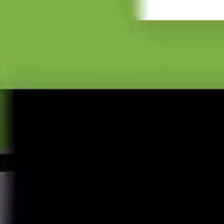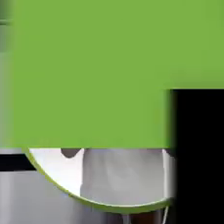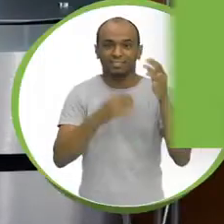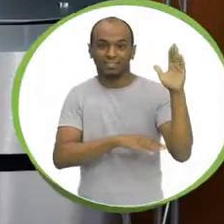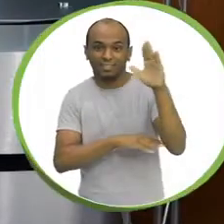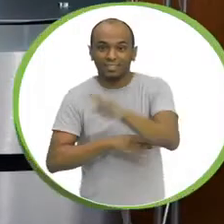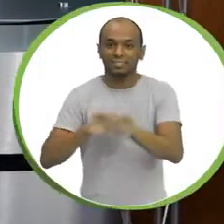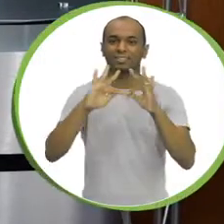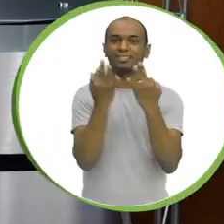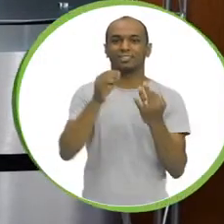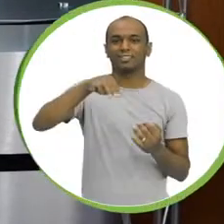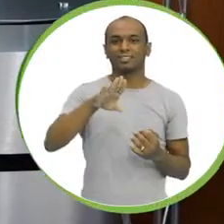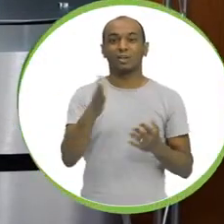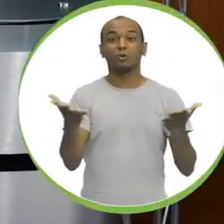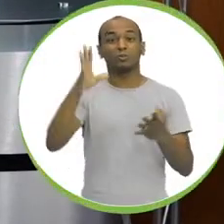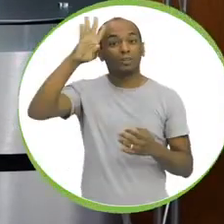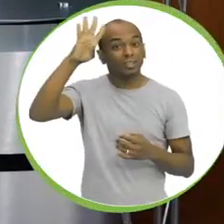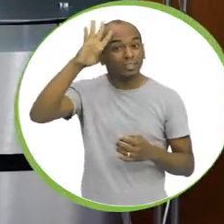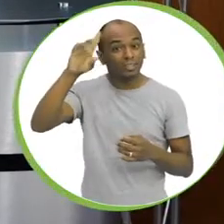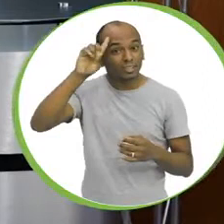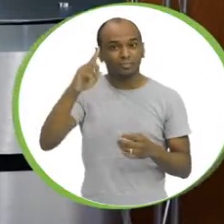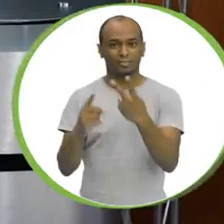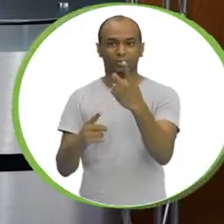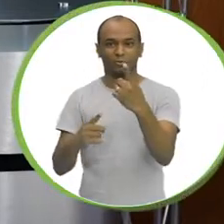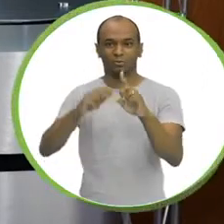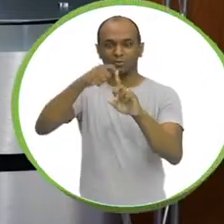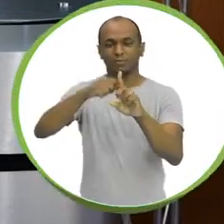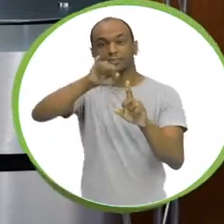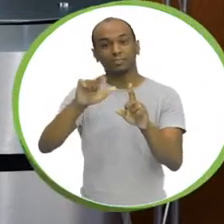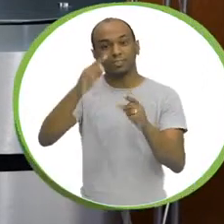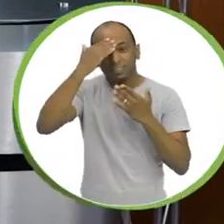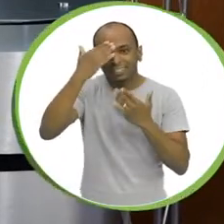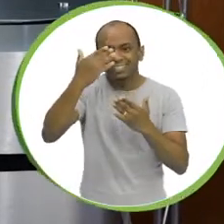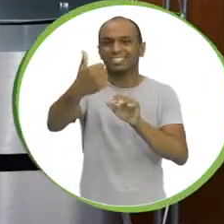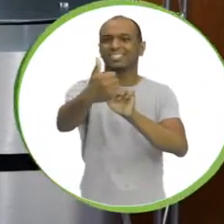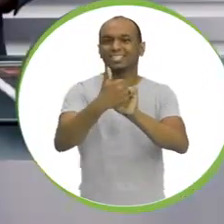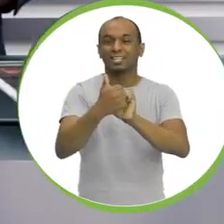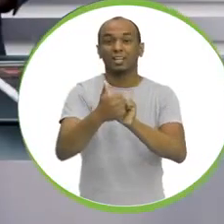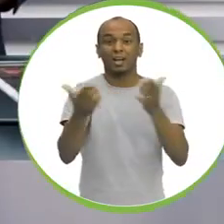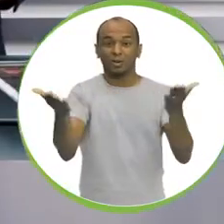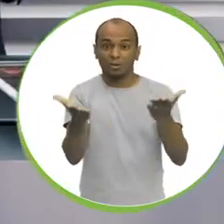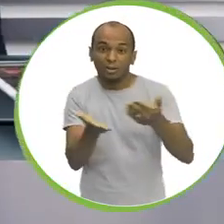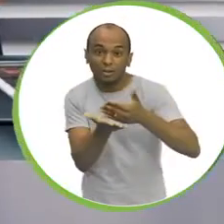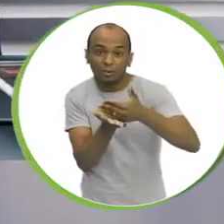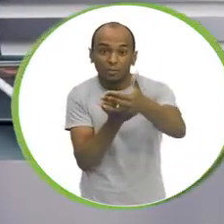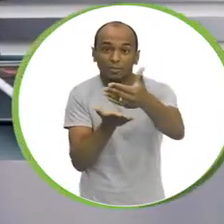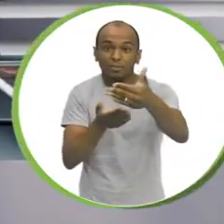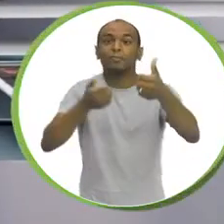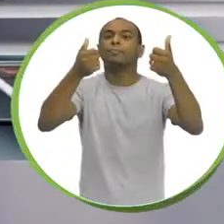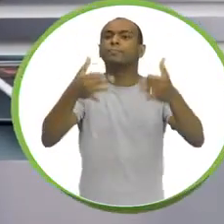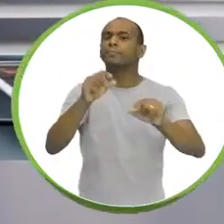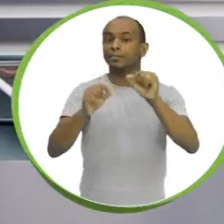Olá, boa tarde, família MB. É quarta-feira, dia 21 de julho. Obrigado pela tua companhia. Olha só, começamos hoje a